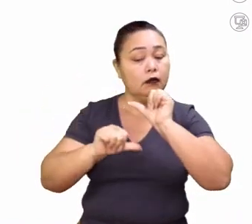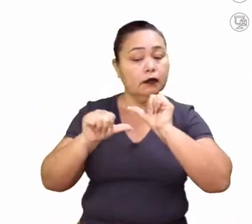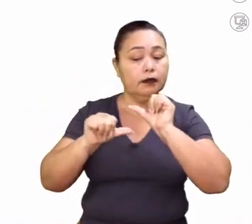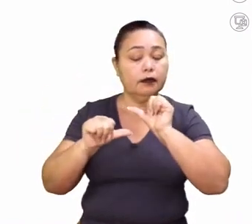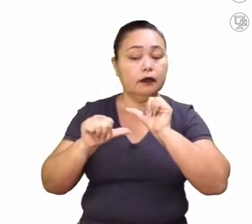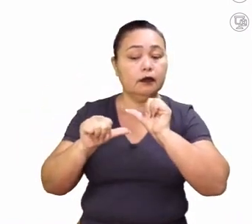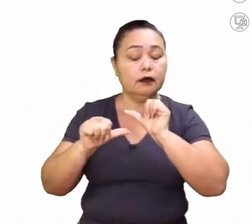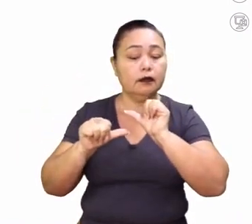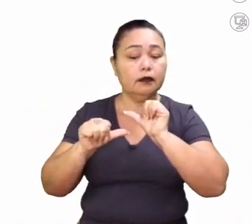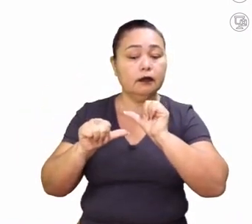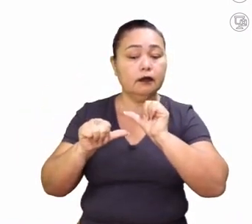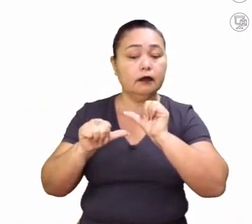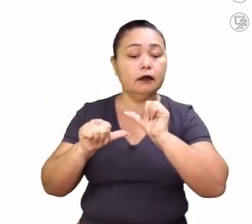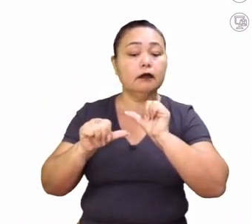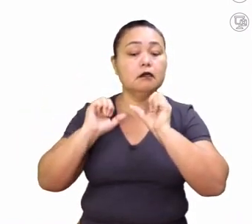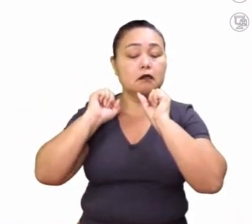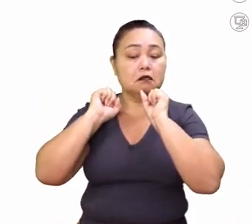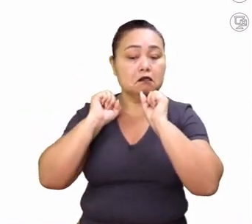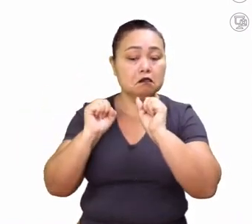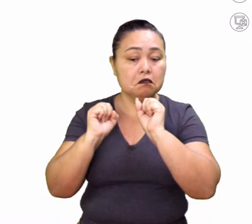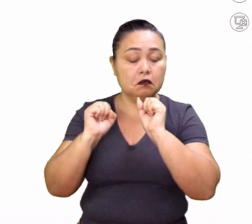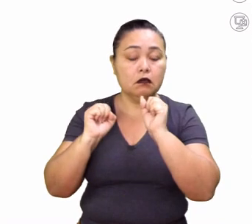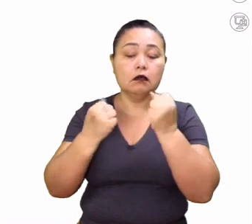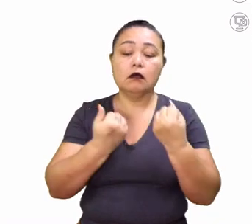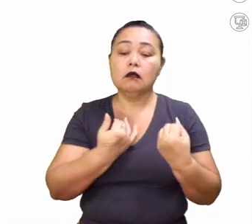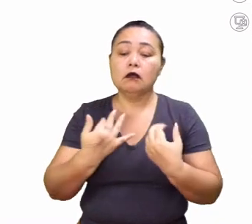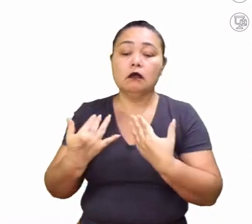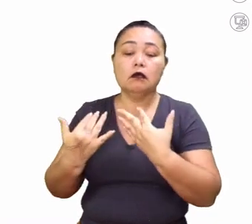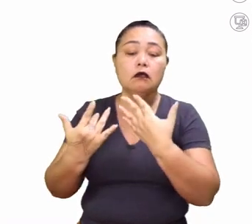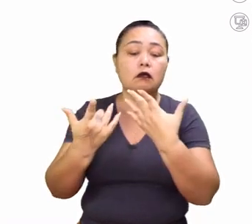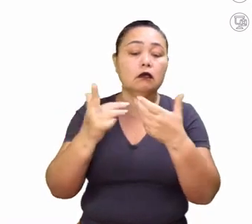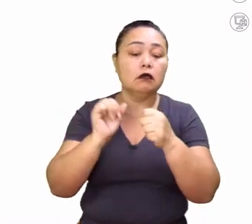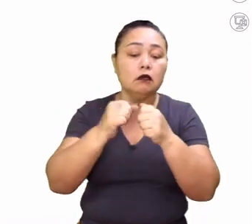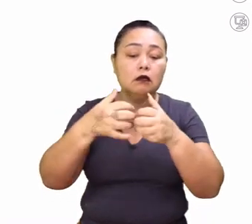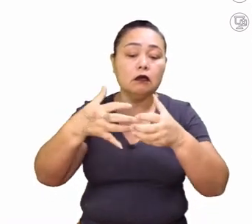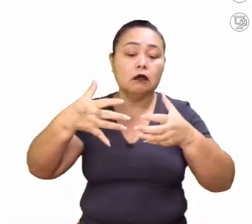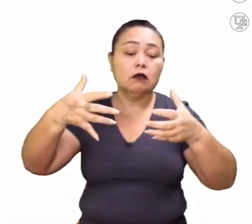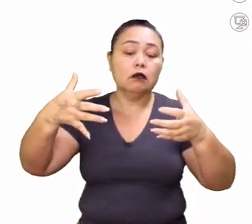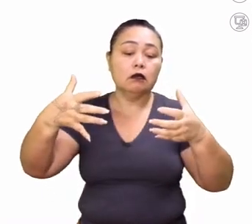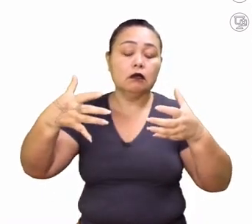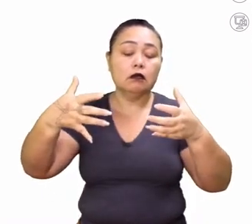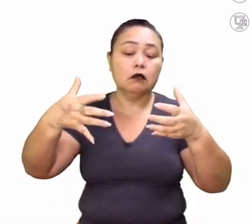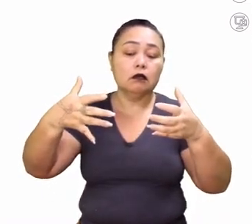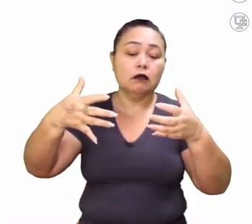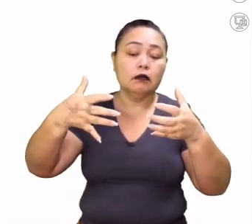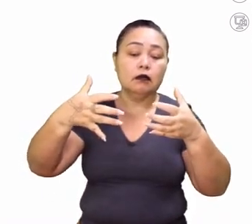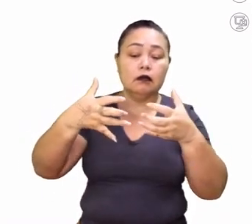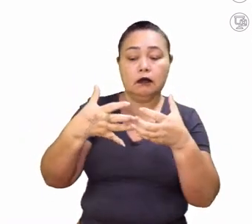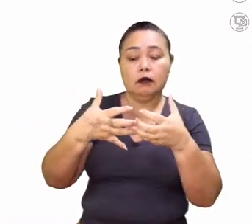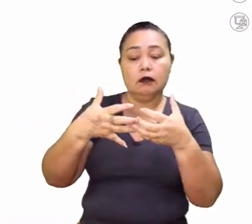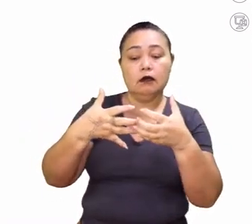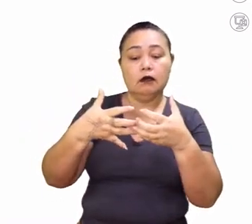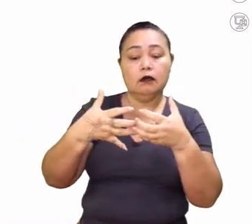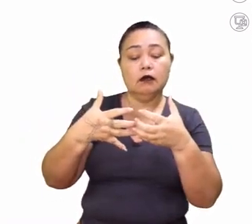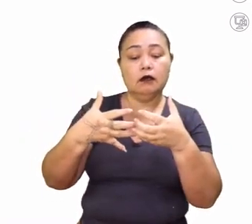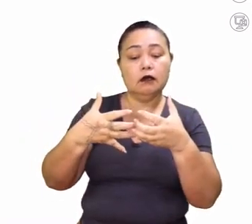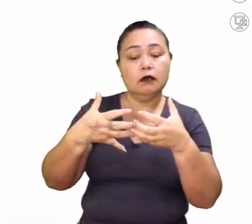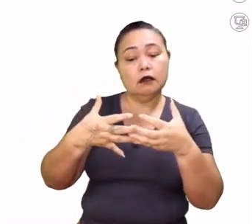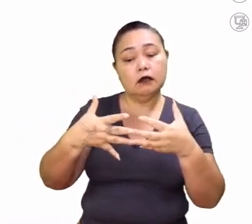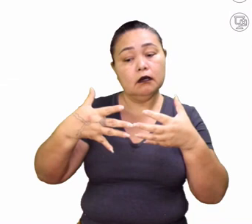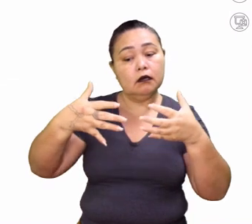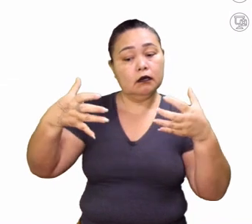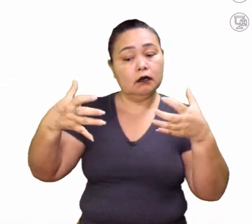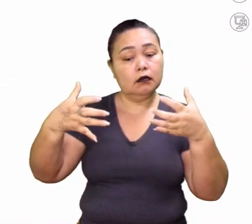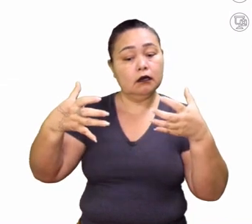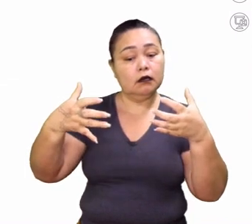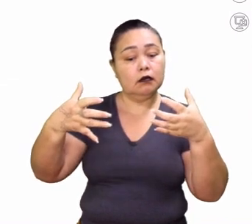transformação ela pode ocorrer quando o gás sofre uma expansão ou uma contração pode expandir o